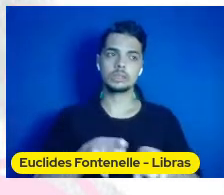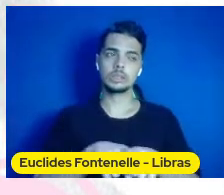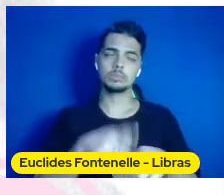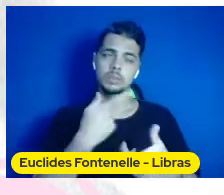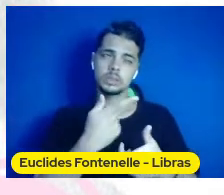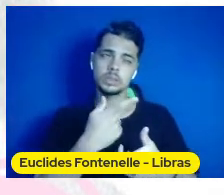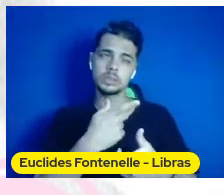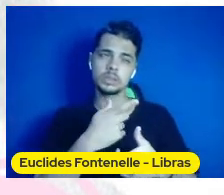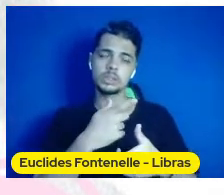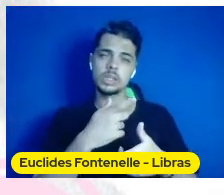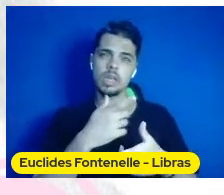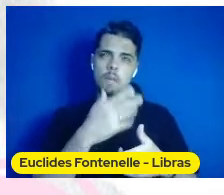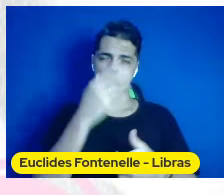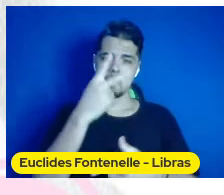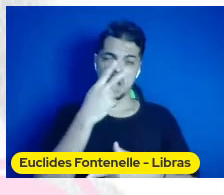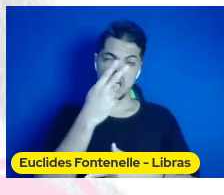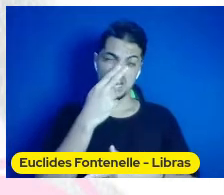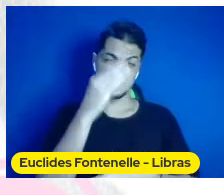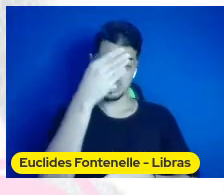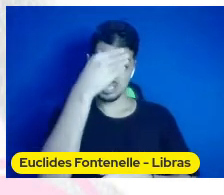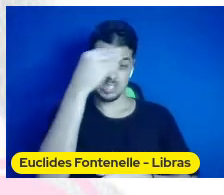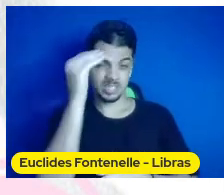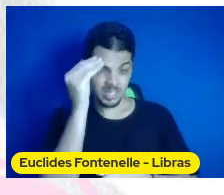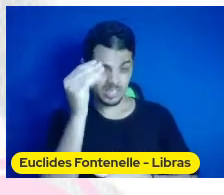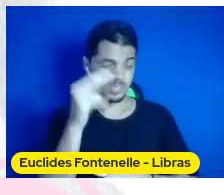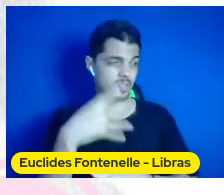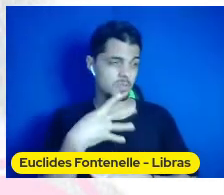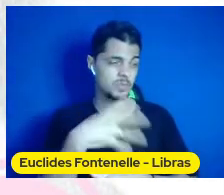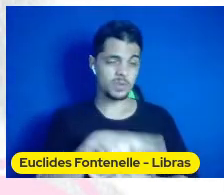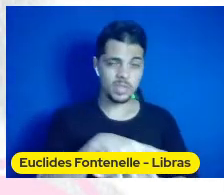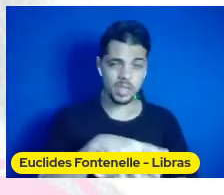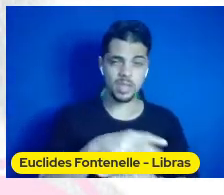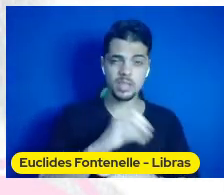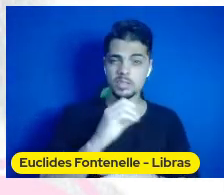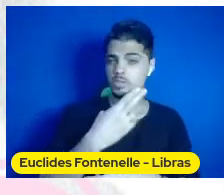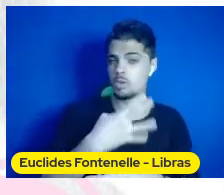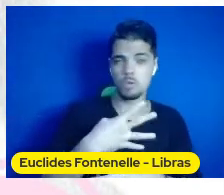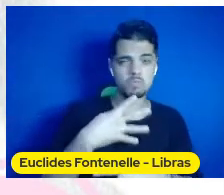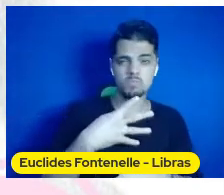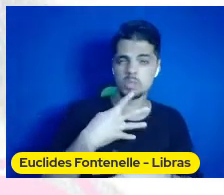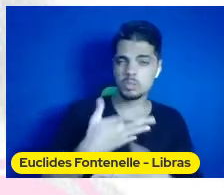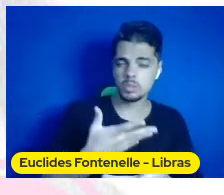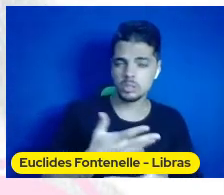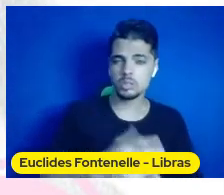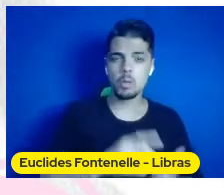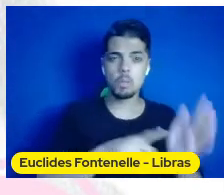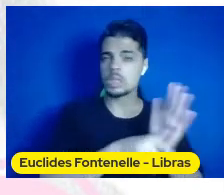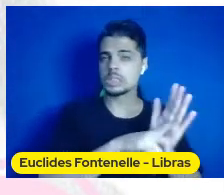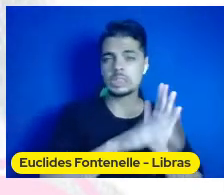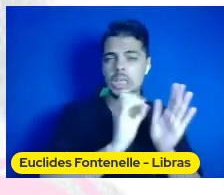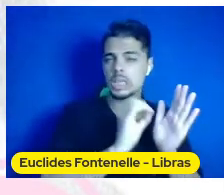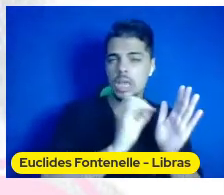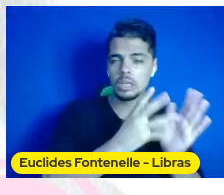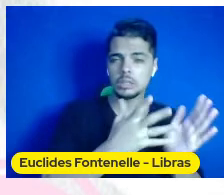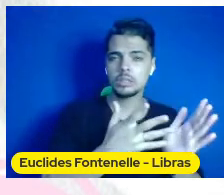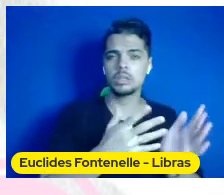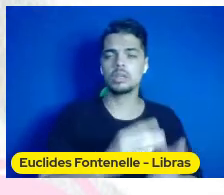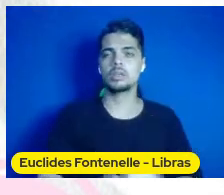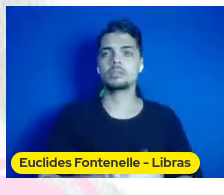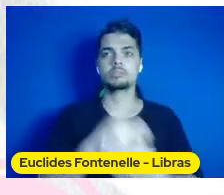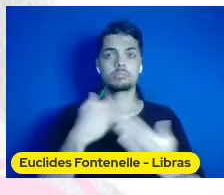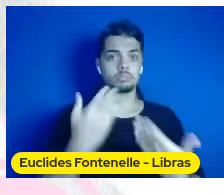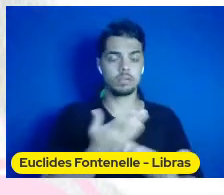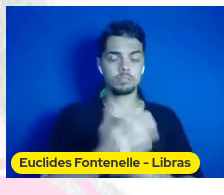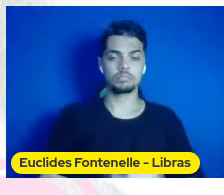muito foi praticamente esquecida, né, como uma matéria que a gente, uma revista que a gente fez há alguns